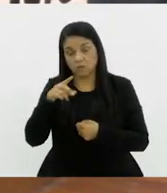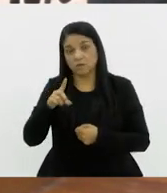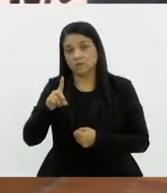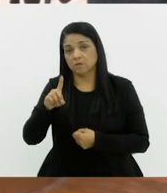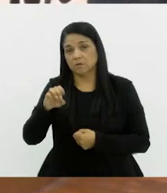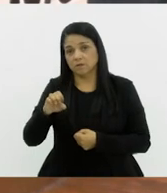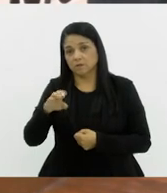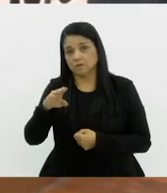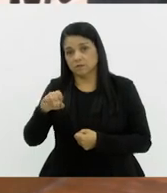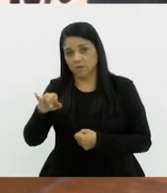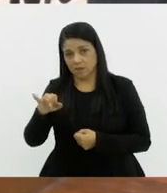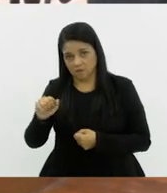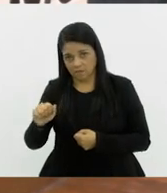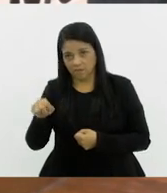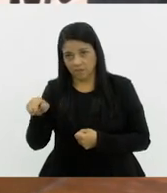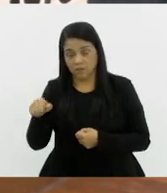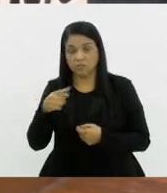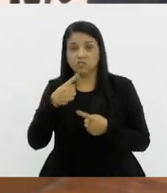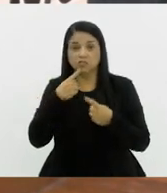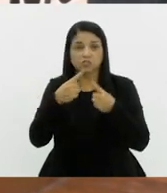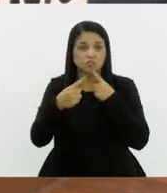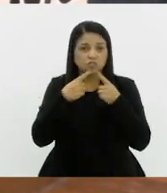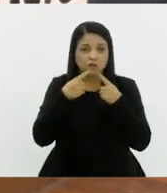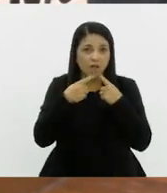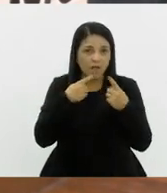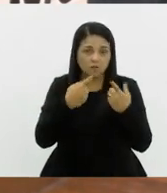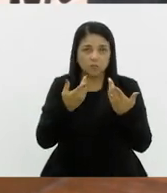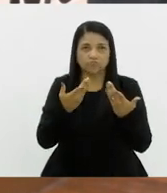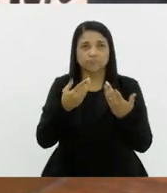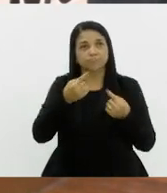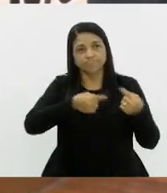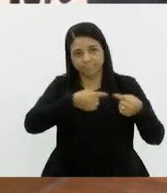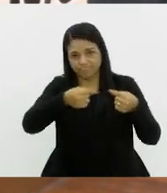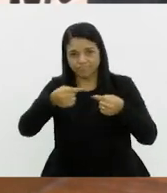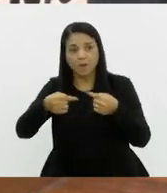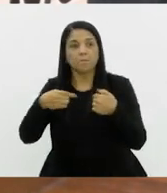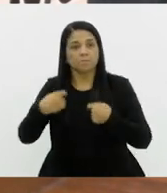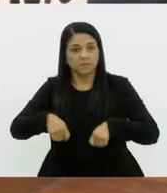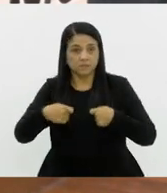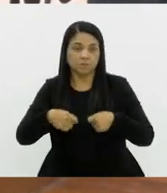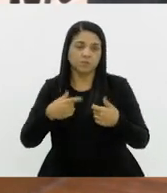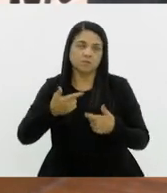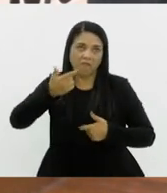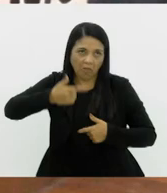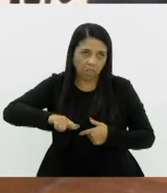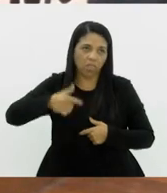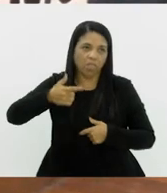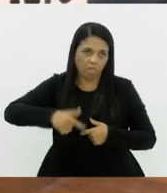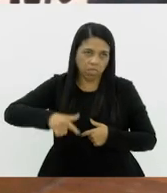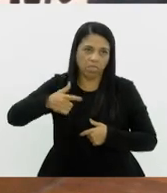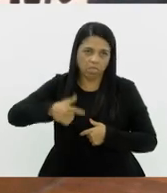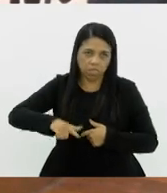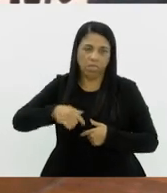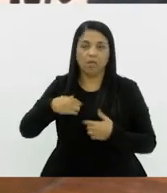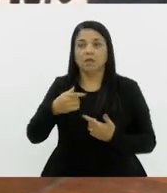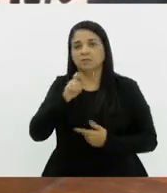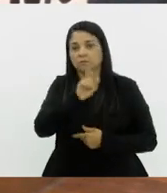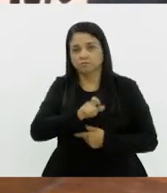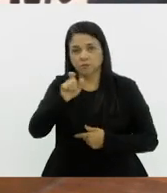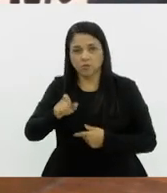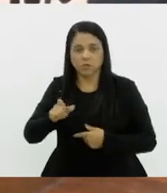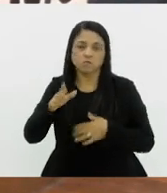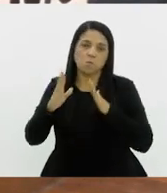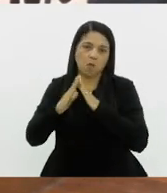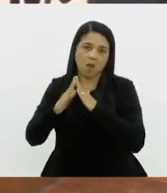Então, é claro que, se esse diálogo não for até o fim, o resto a gente vai ficar repetindo que ficou um inferno na vida das pessoas. E aí não vai